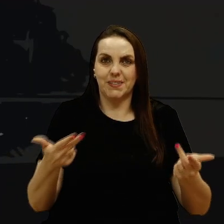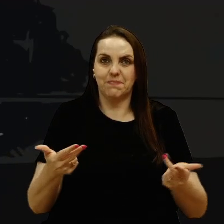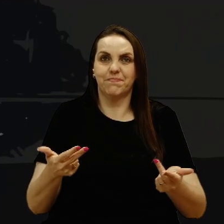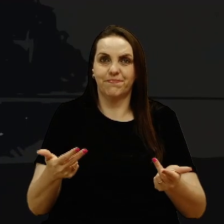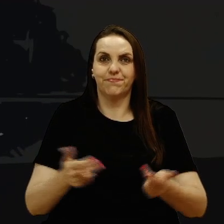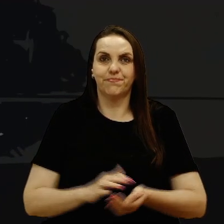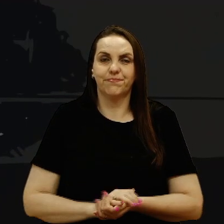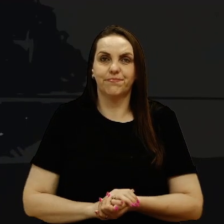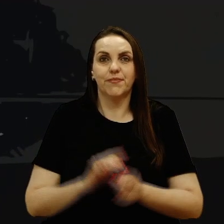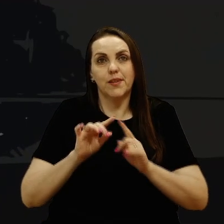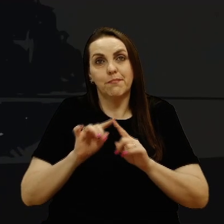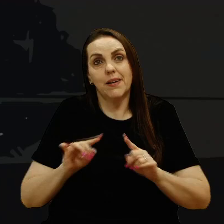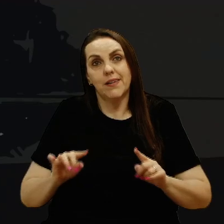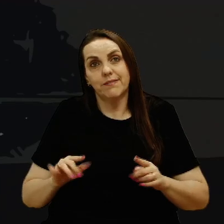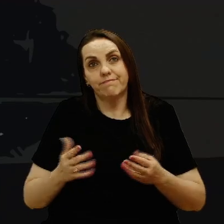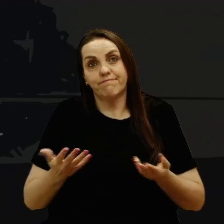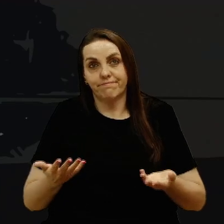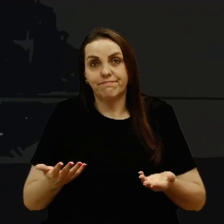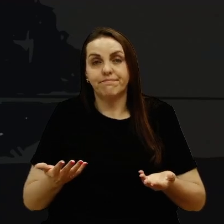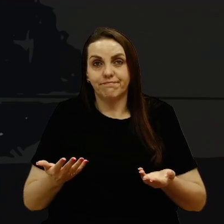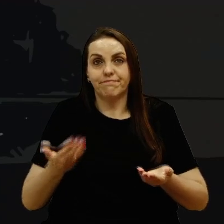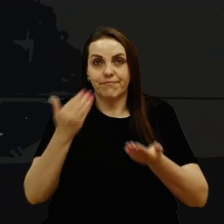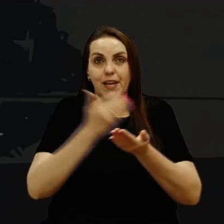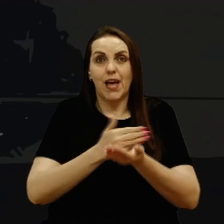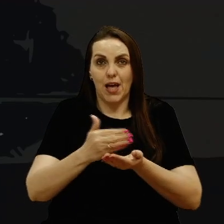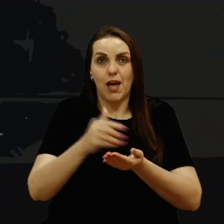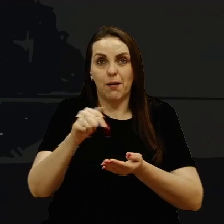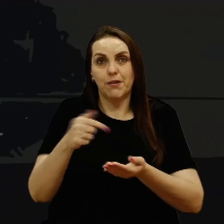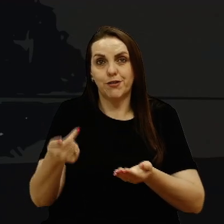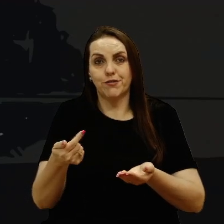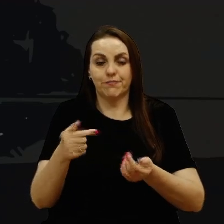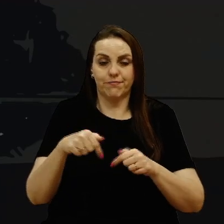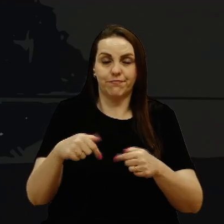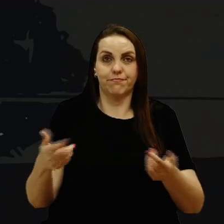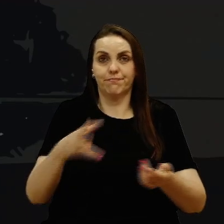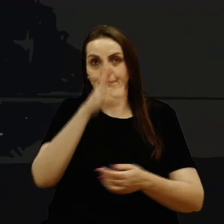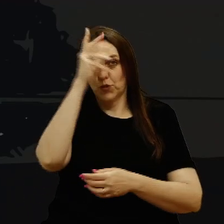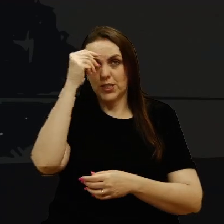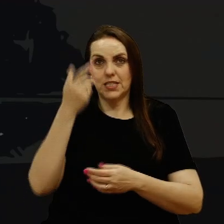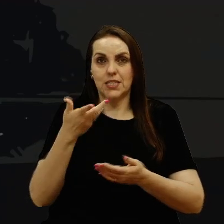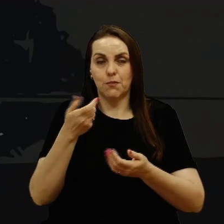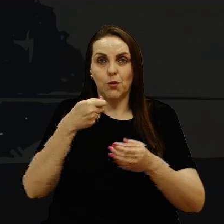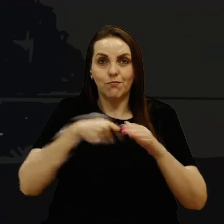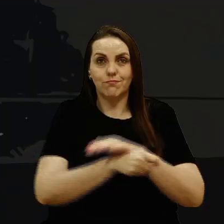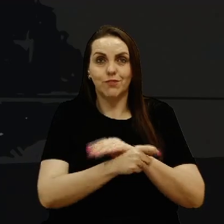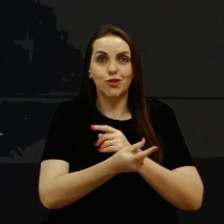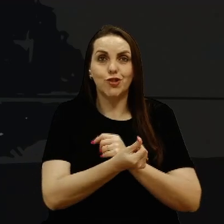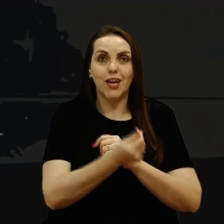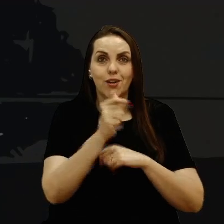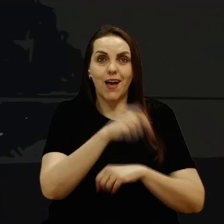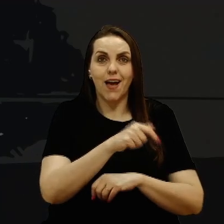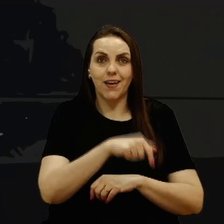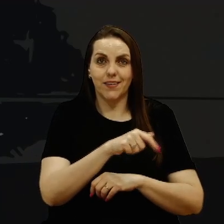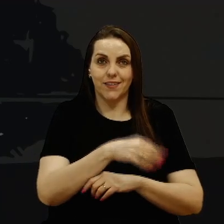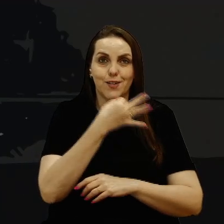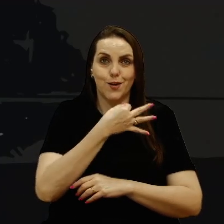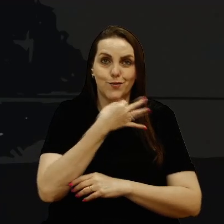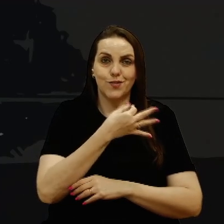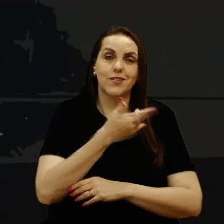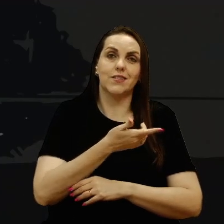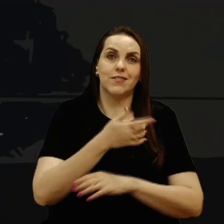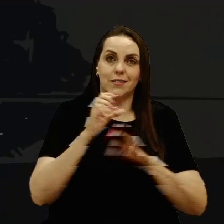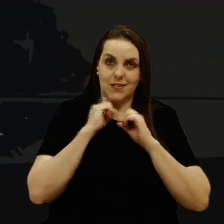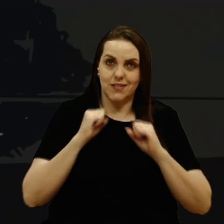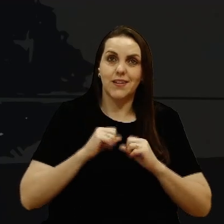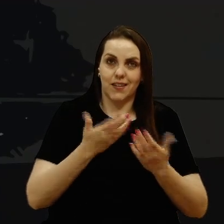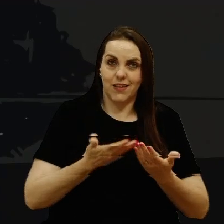Mas, a partir do município de Caxias do Sul, se mandando para o cofre do município, nós vamos poder aplicar. Vereador Lucas, o senhor